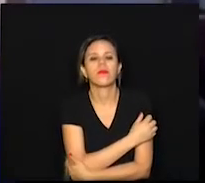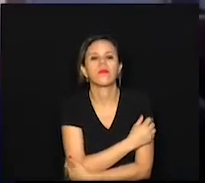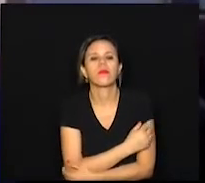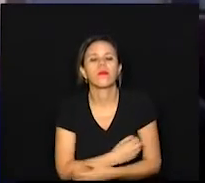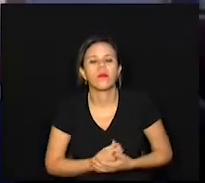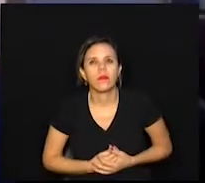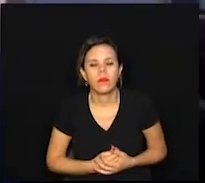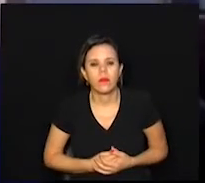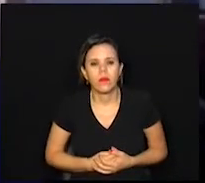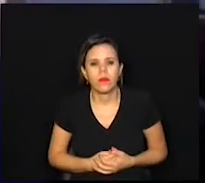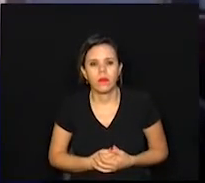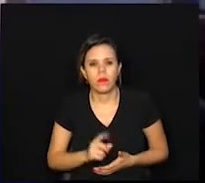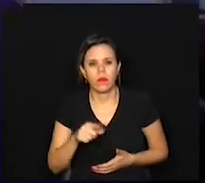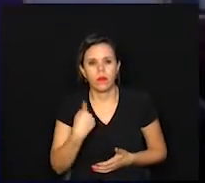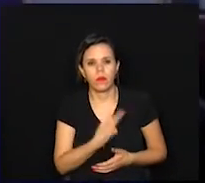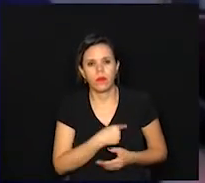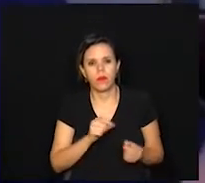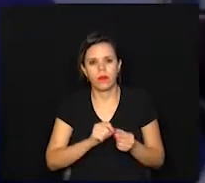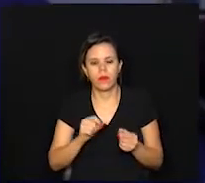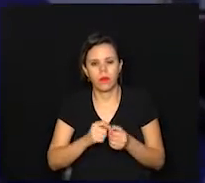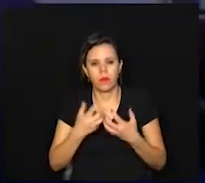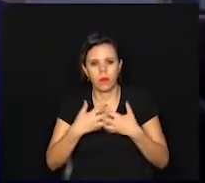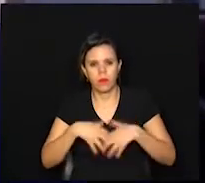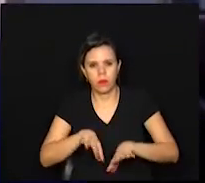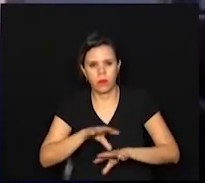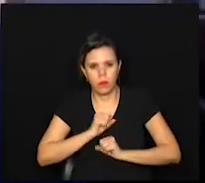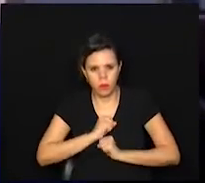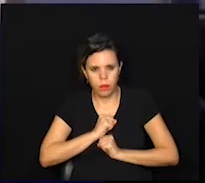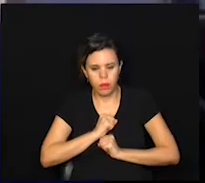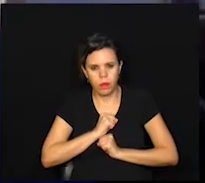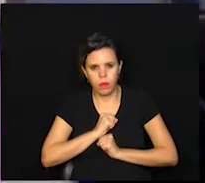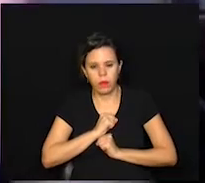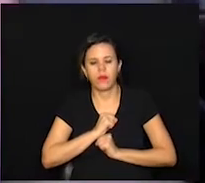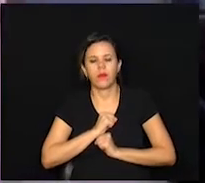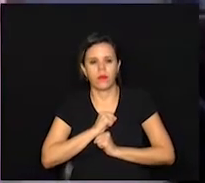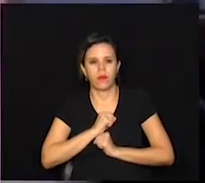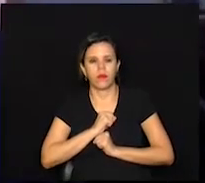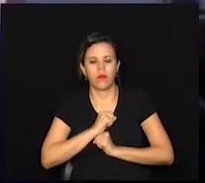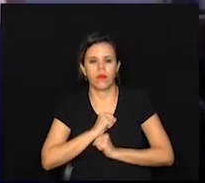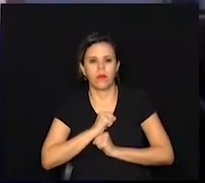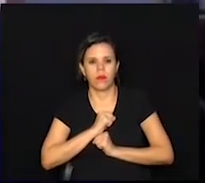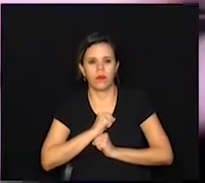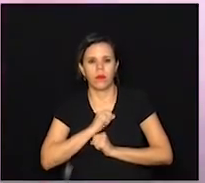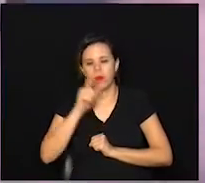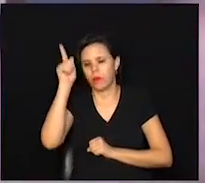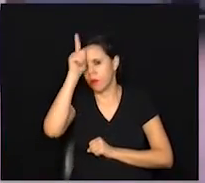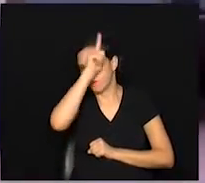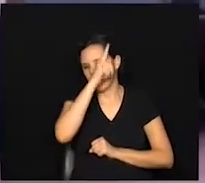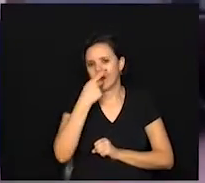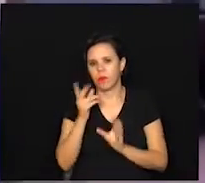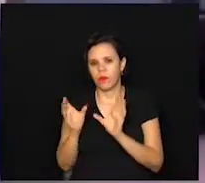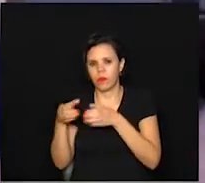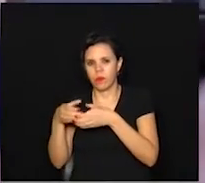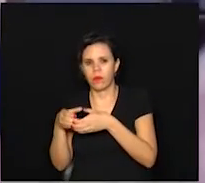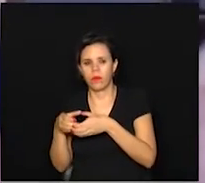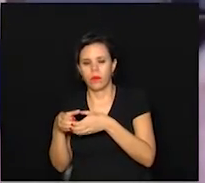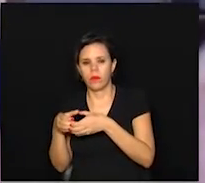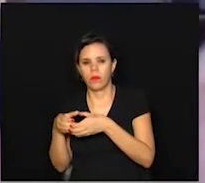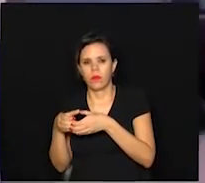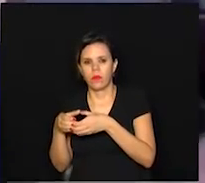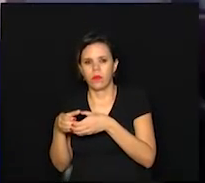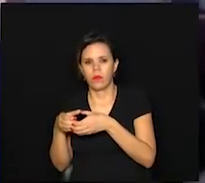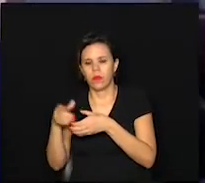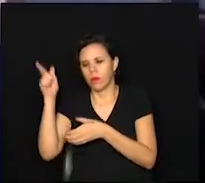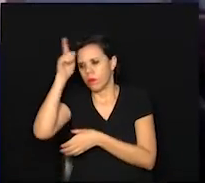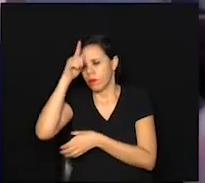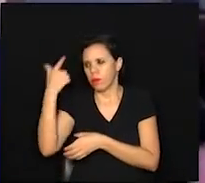sabe? É isso que nós temos que fazer, nós temos que incorporar isso para a gente, né? Então, o Gustavo está na comissão, não lembro qual é, o Gustavo está